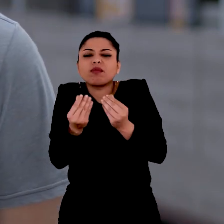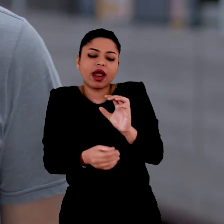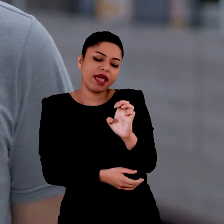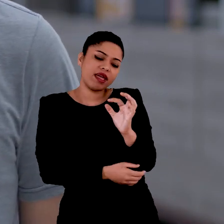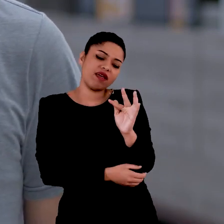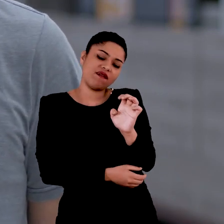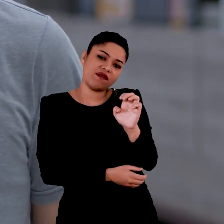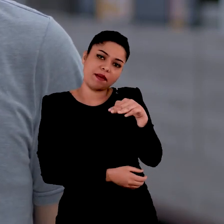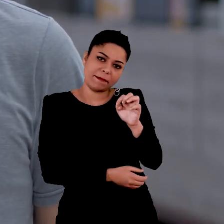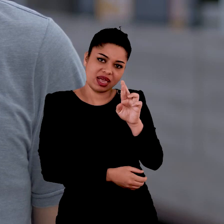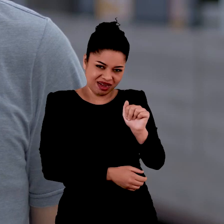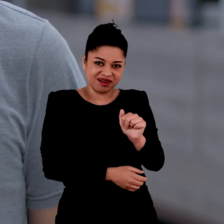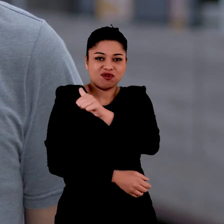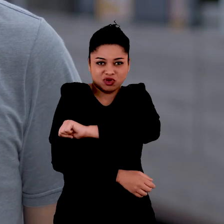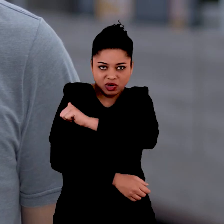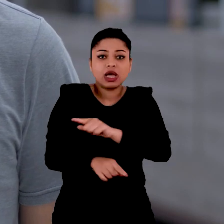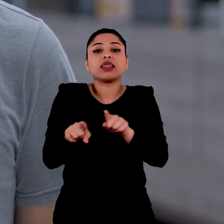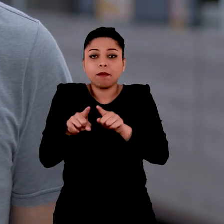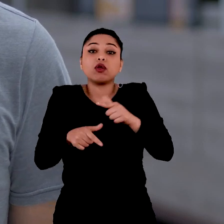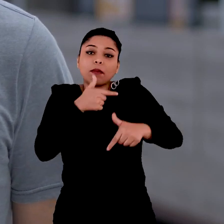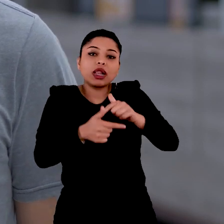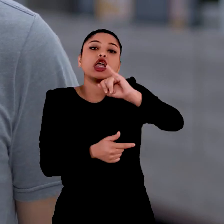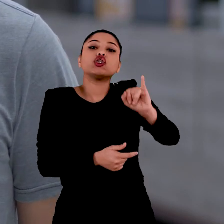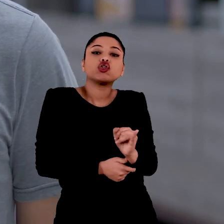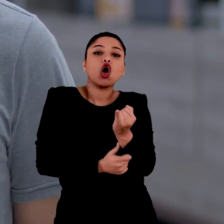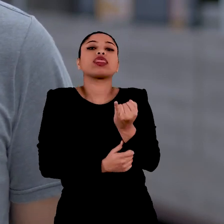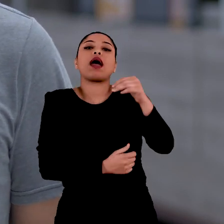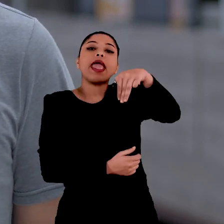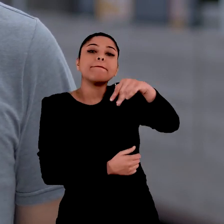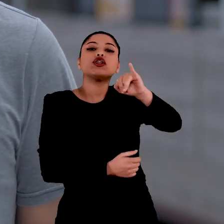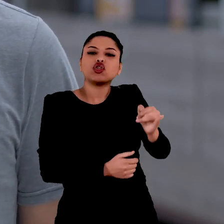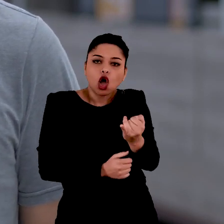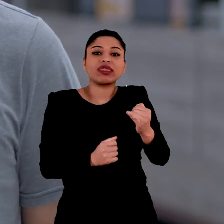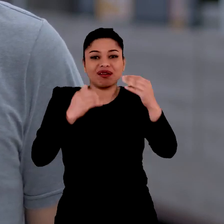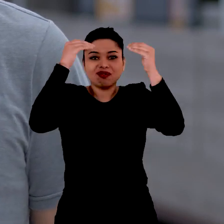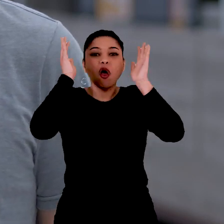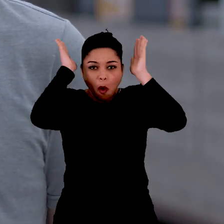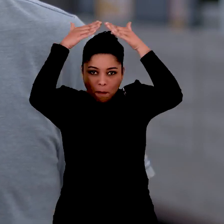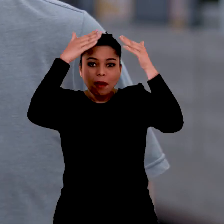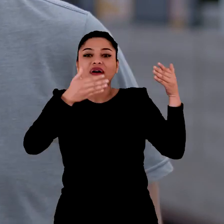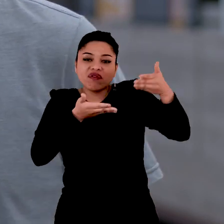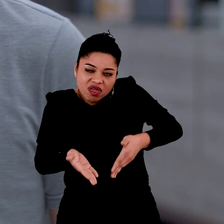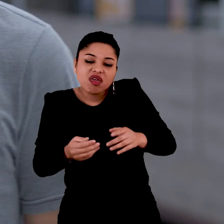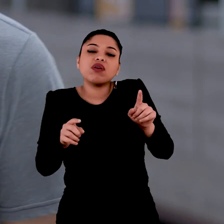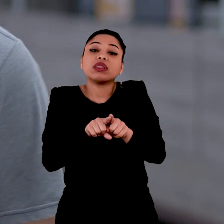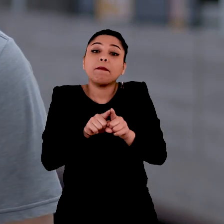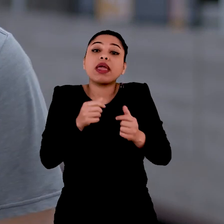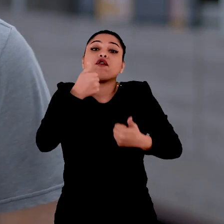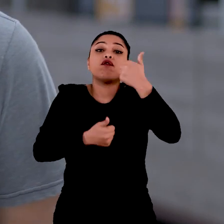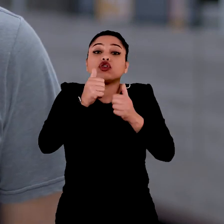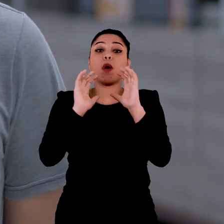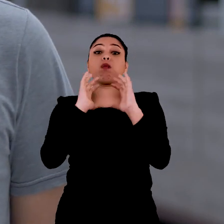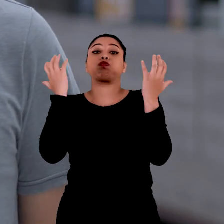do Mundo, fazendo parte do projeto do QG, que teve a edição, né, dos jogos e tal, e a